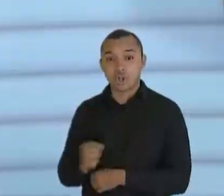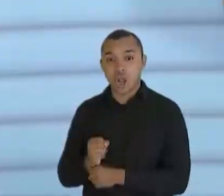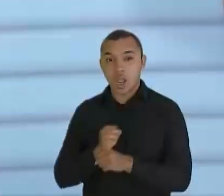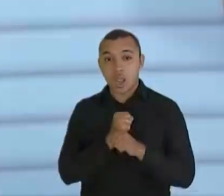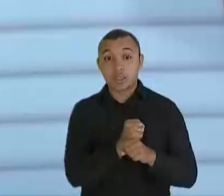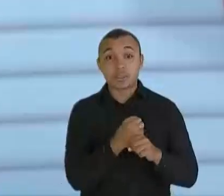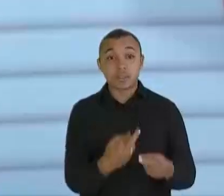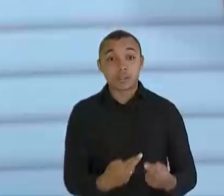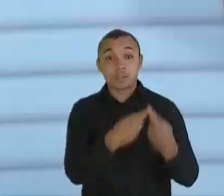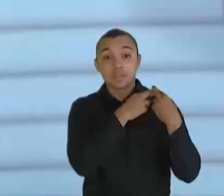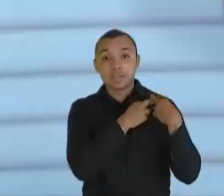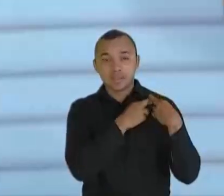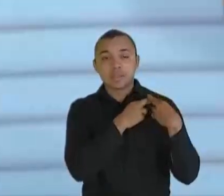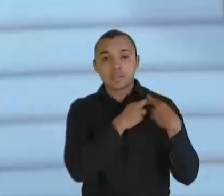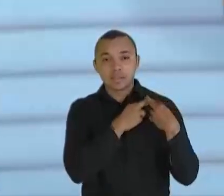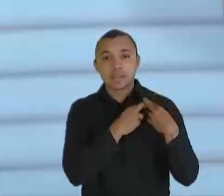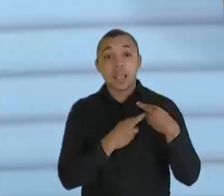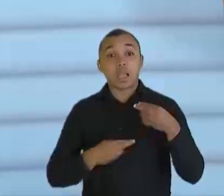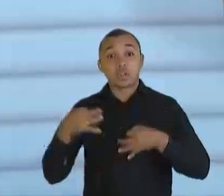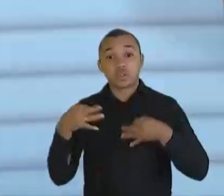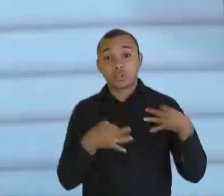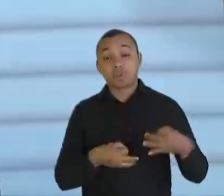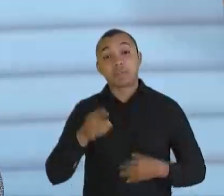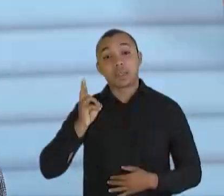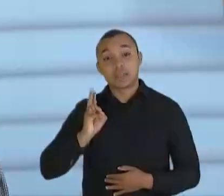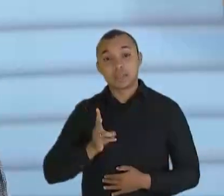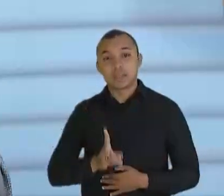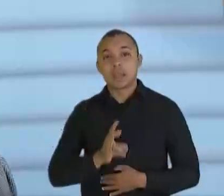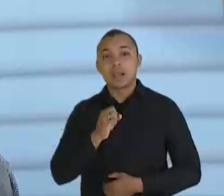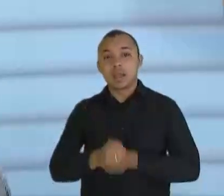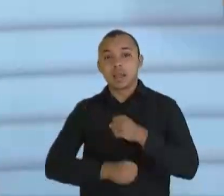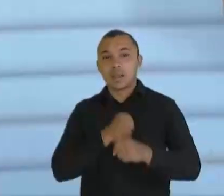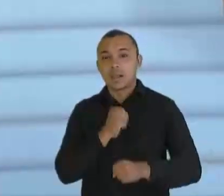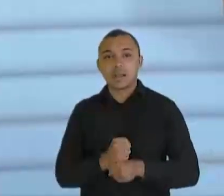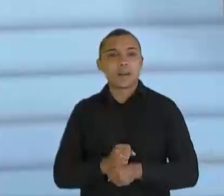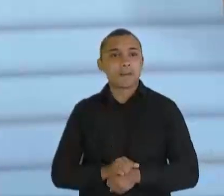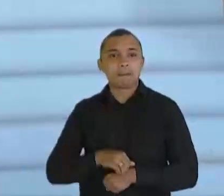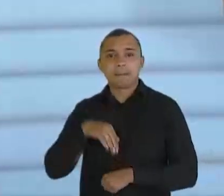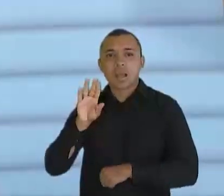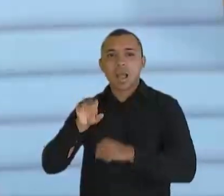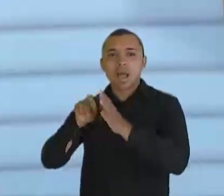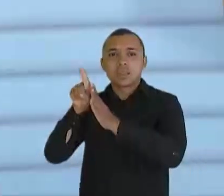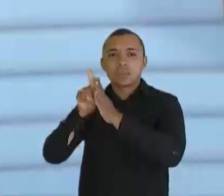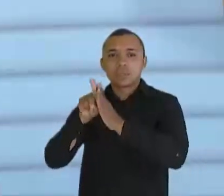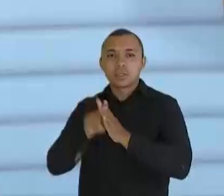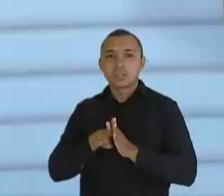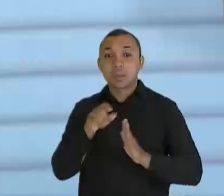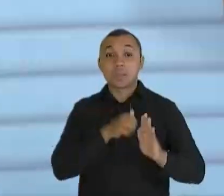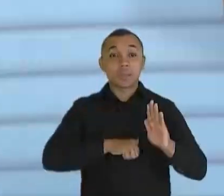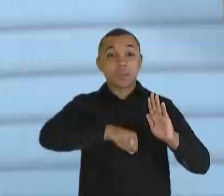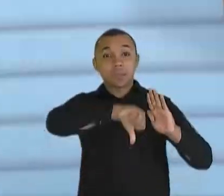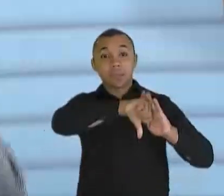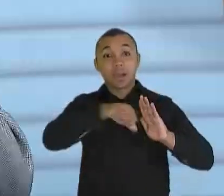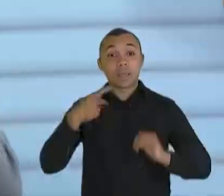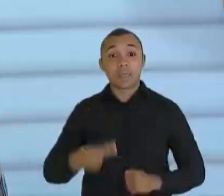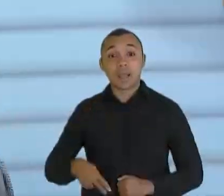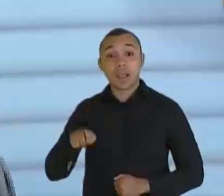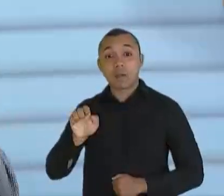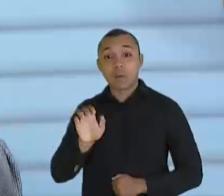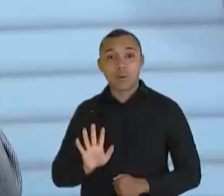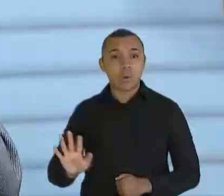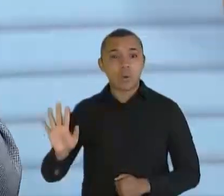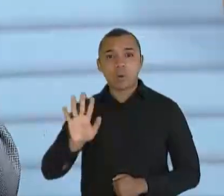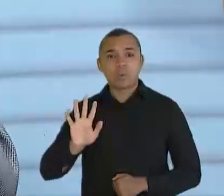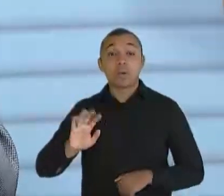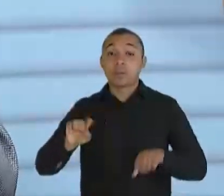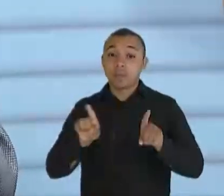da Justiça. Já há 20 anos? É. Todo ano acontece, ele é o maior simpósio de criminologia da Europa. Né? Na verdade, ele é um dos maiores